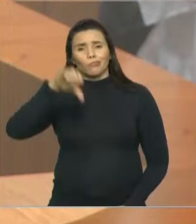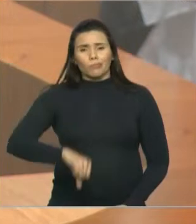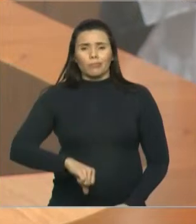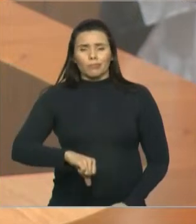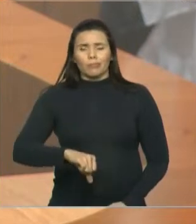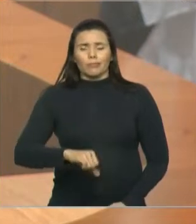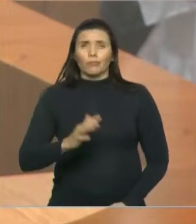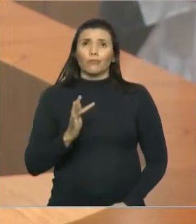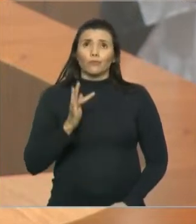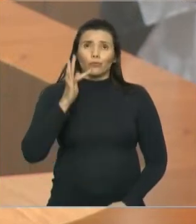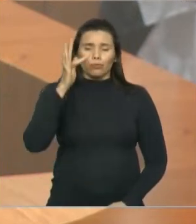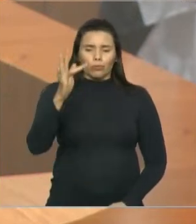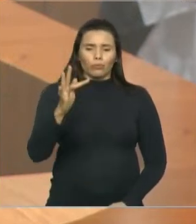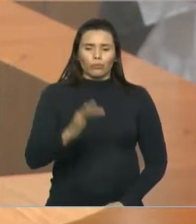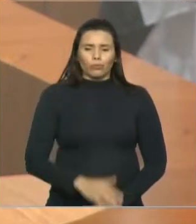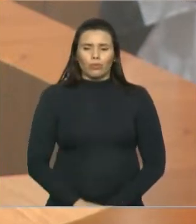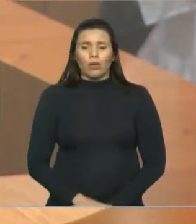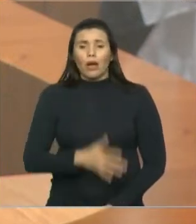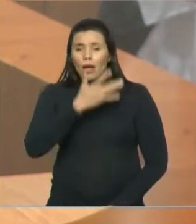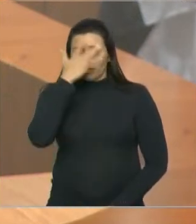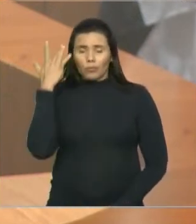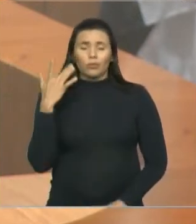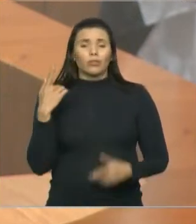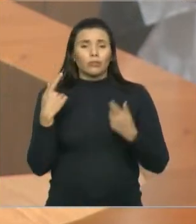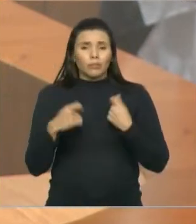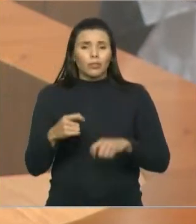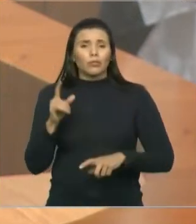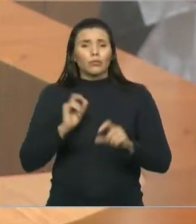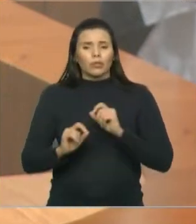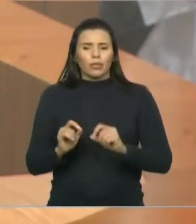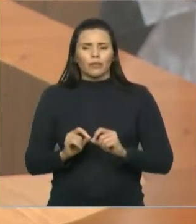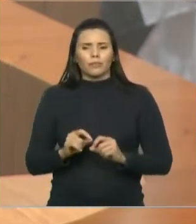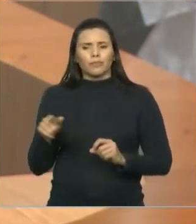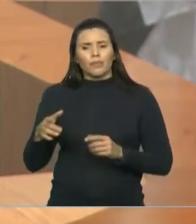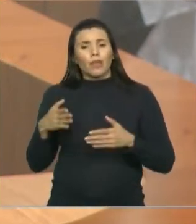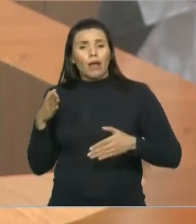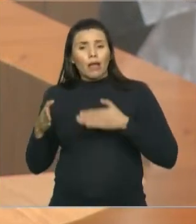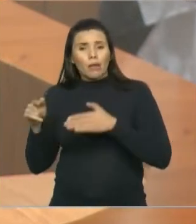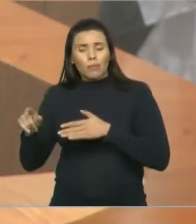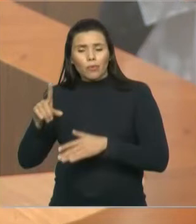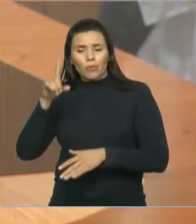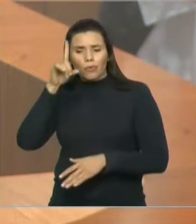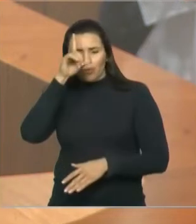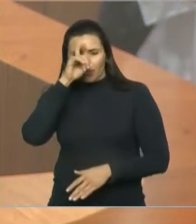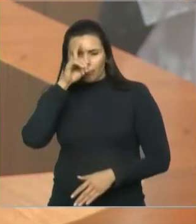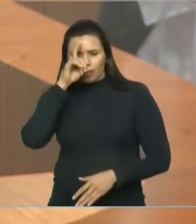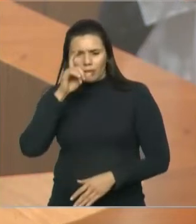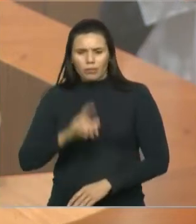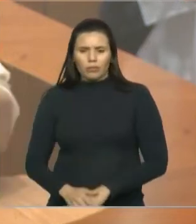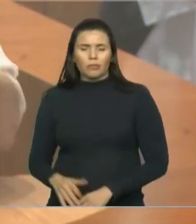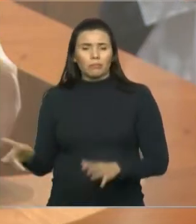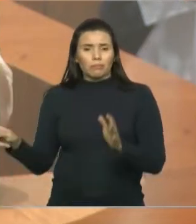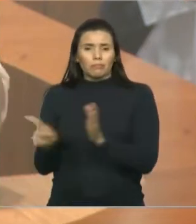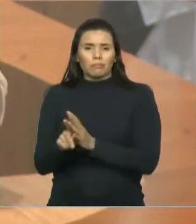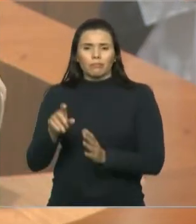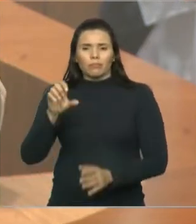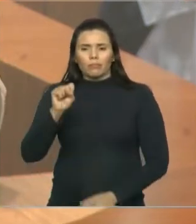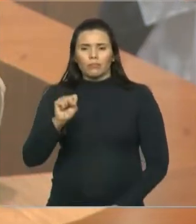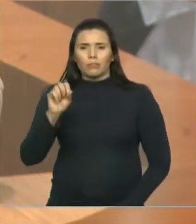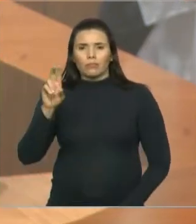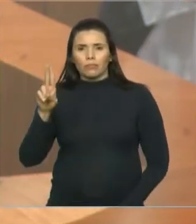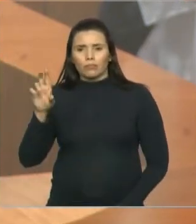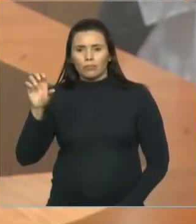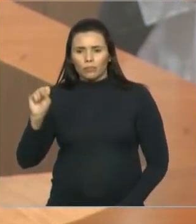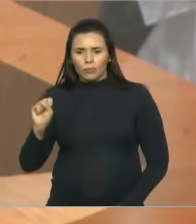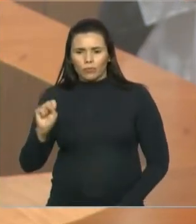precisamos saber, as pessoas precisam ser atendidas sabendo que aquele hospital é aquilo que eu gosto de dizer, é do SUS. Não é, eu